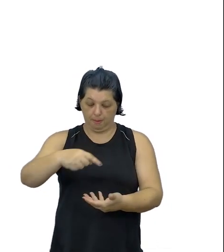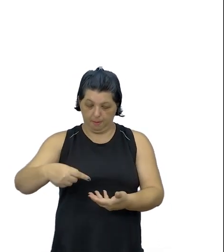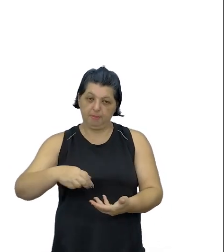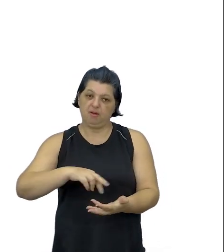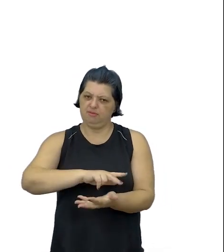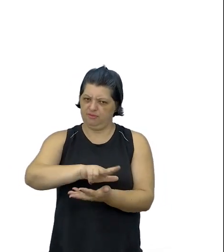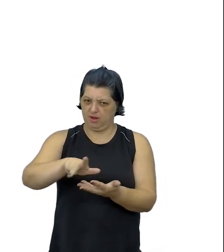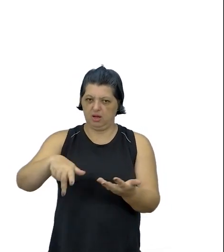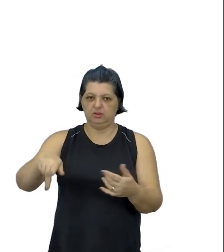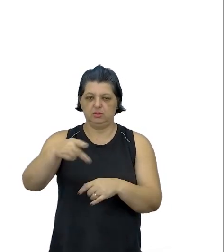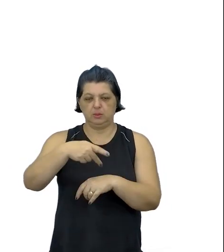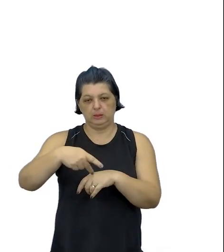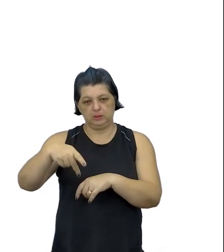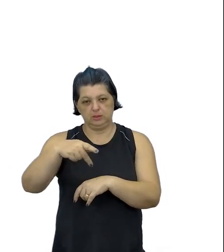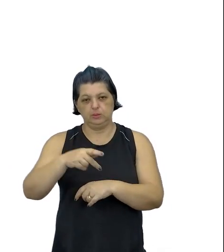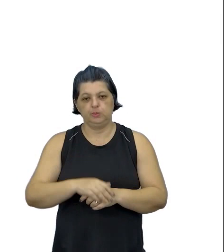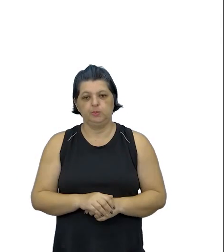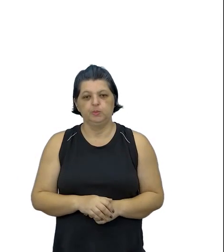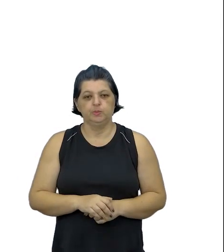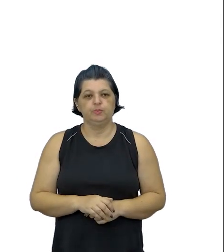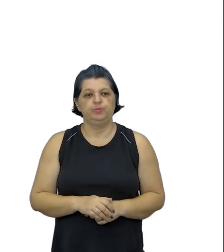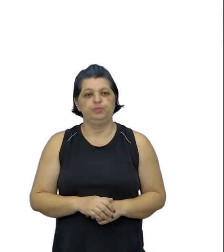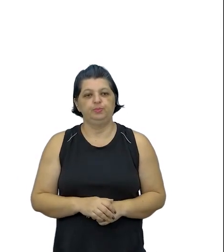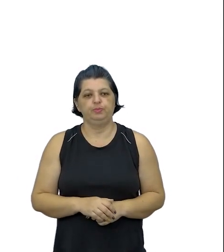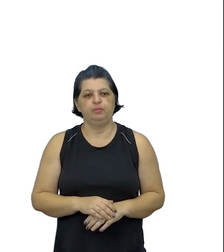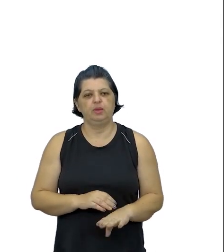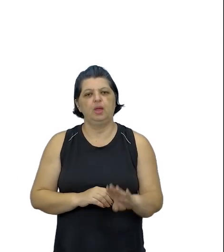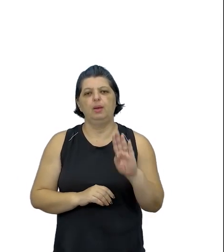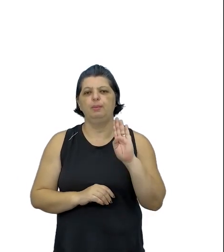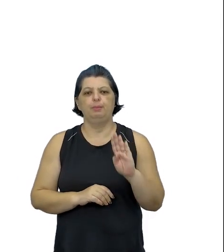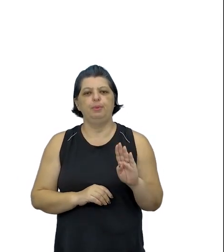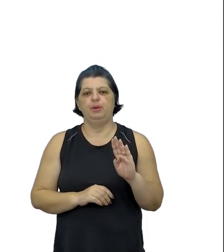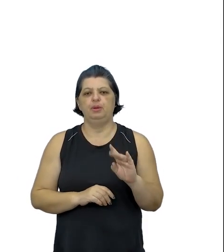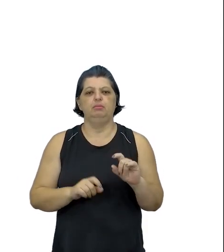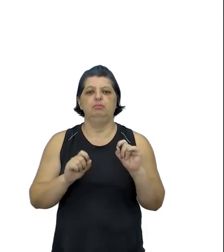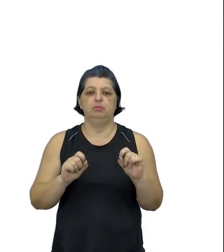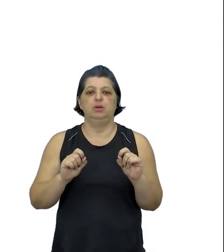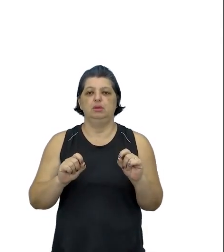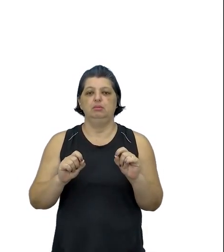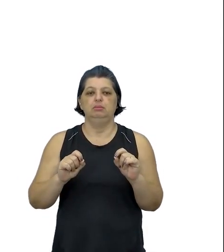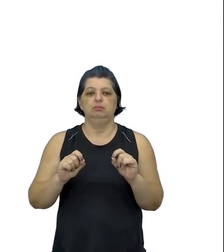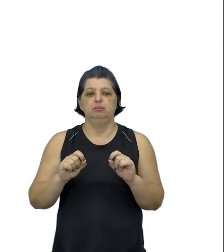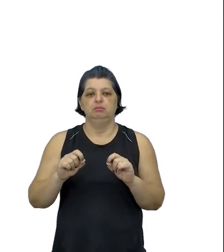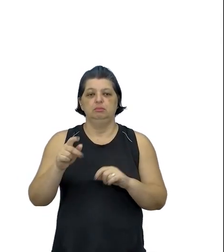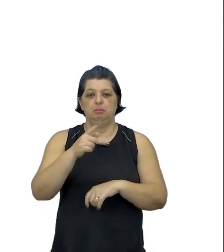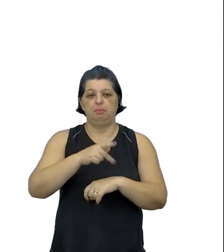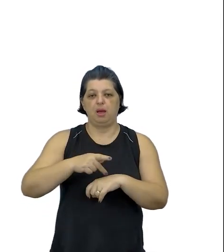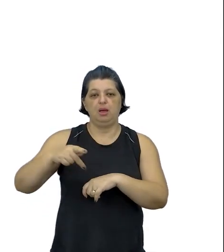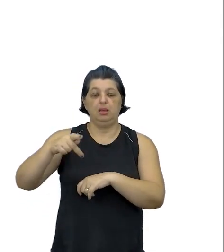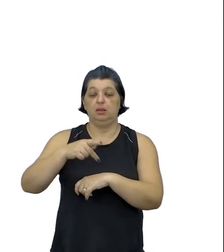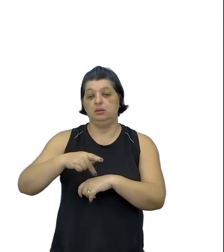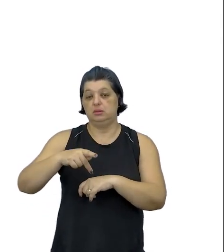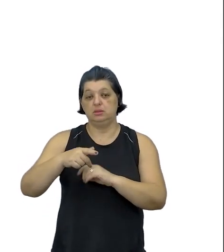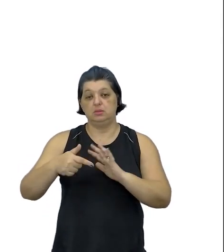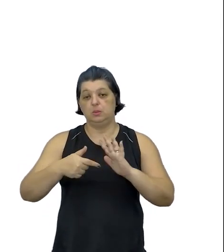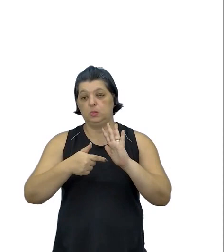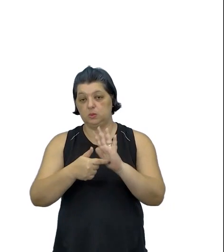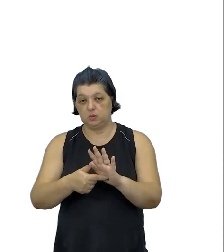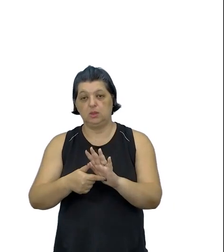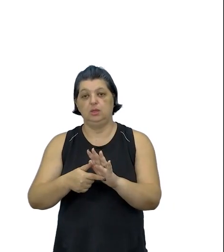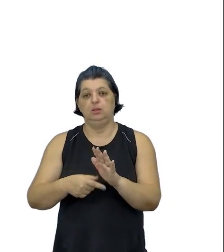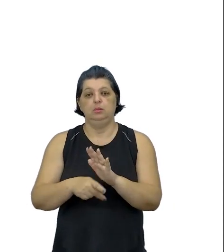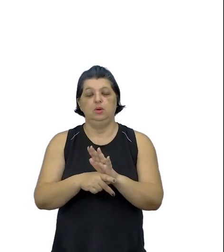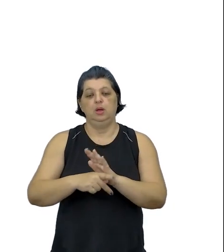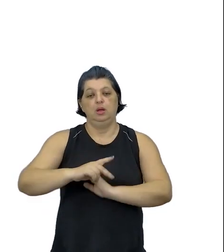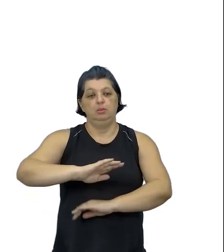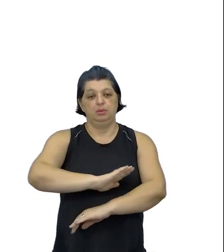países. Letra B, segundo o texto, quais países aderiram às manifestações antirracistas? O Brasil,